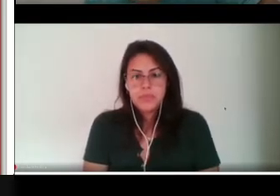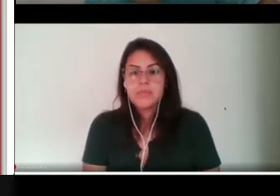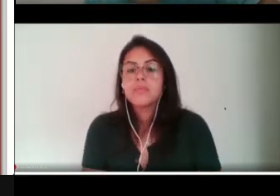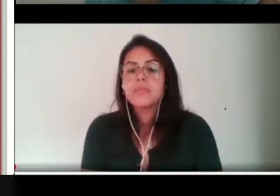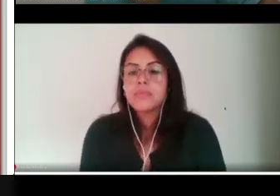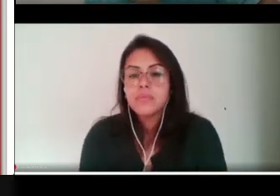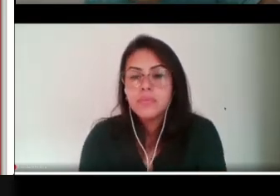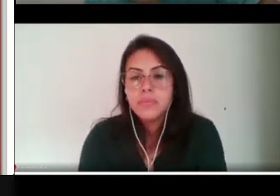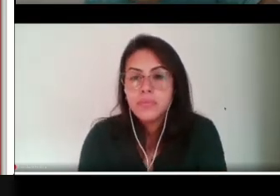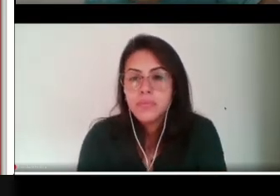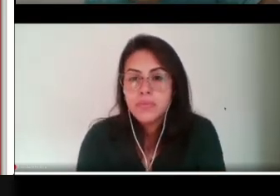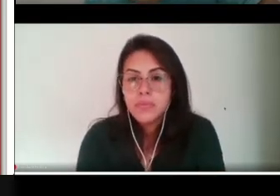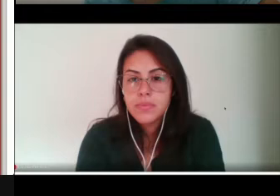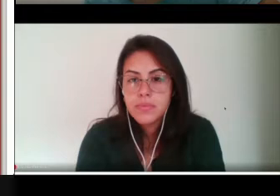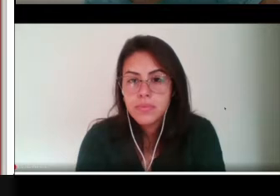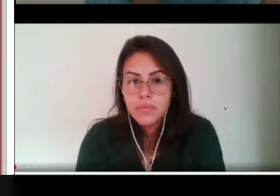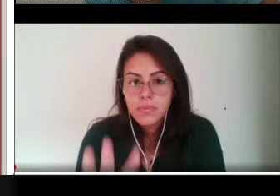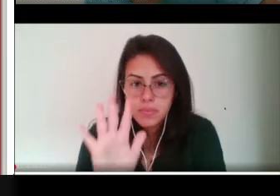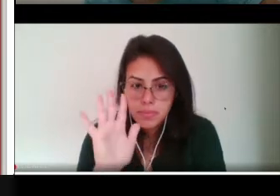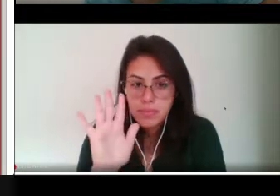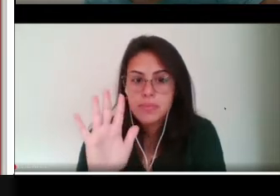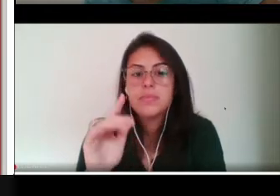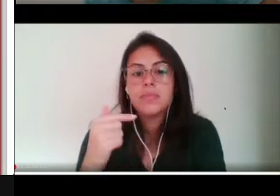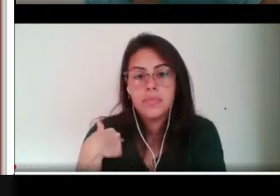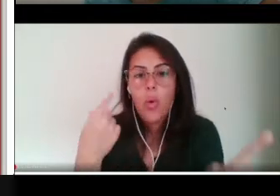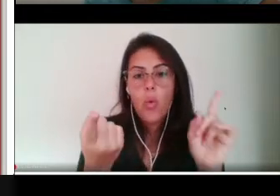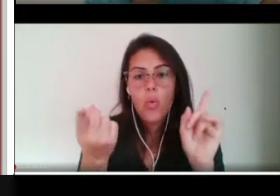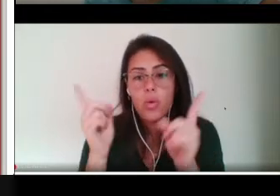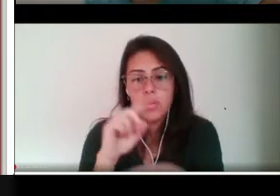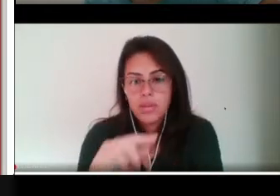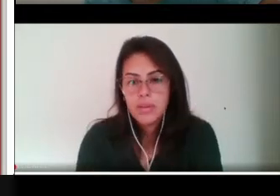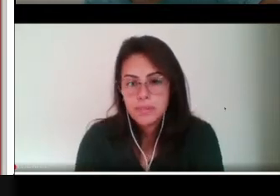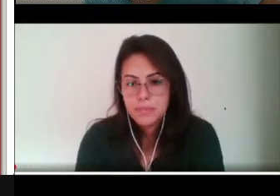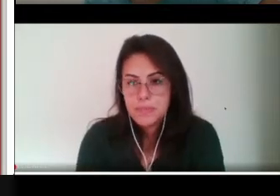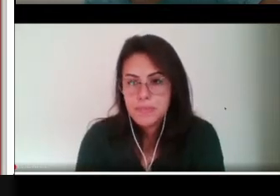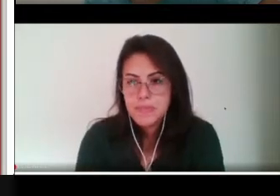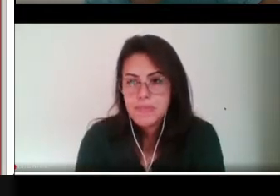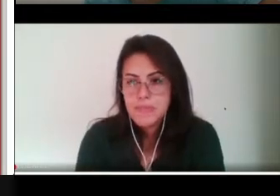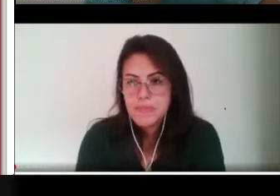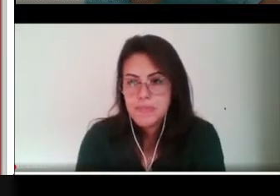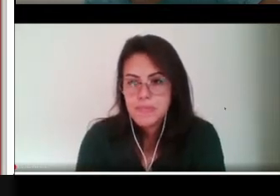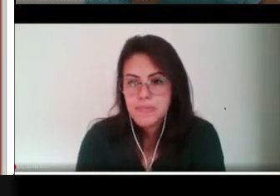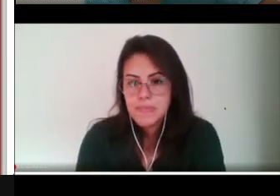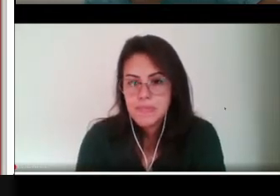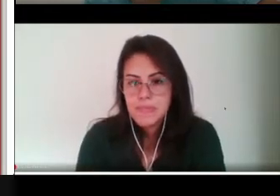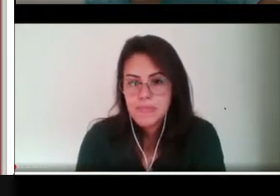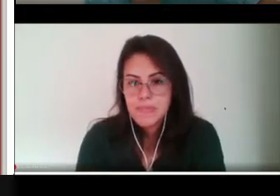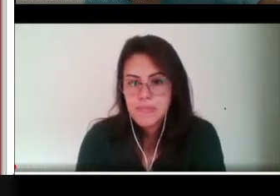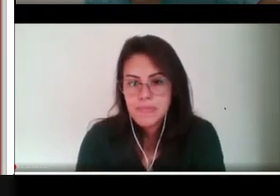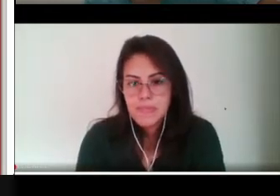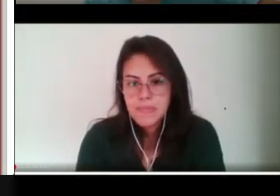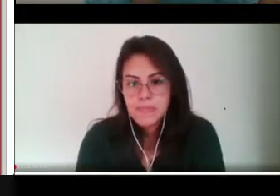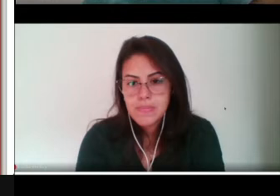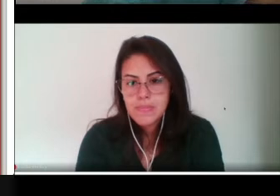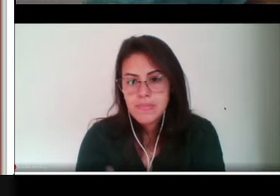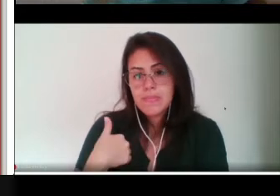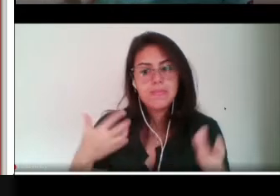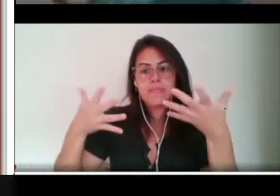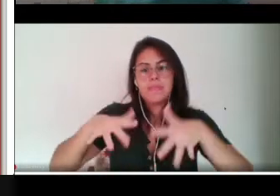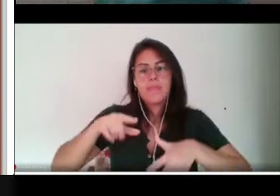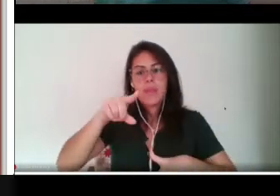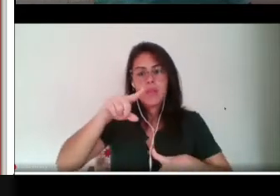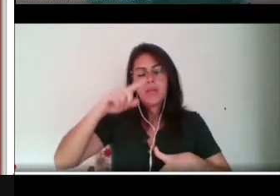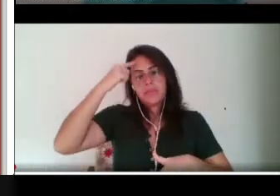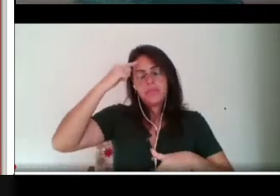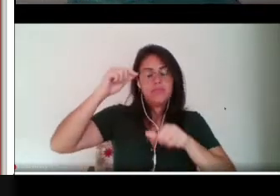Não, deixa eu fazer o contrário. Eu não quero mudar a cabeça de vocês. Eu quero que vocês usem o padrão. Deixa eu